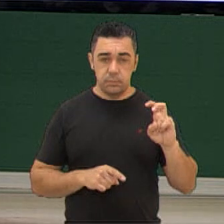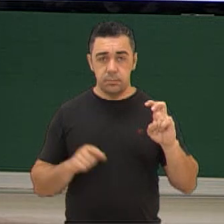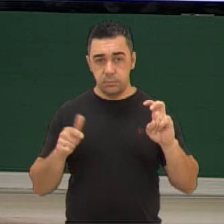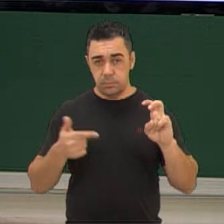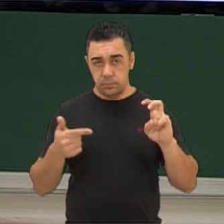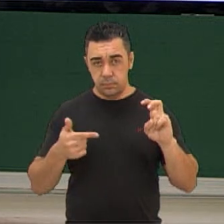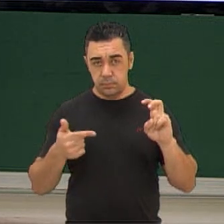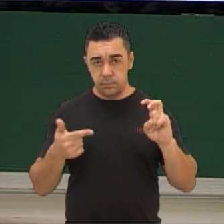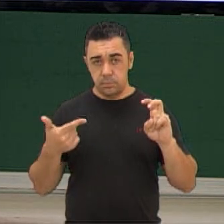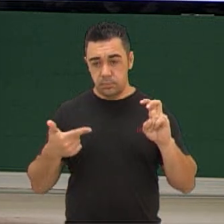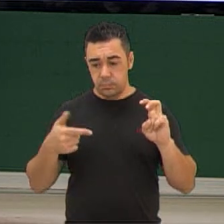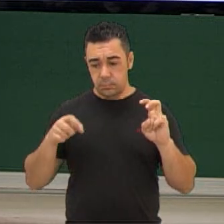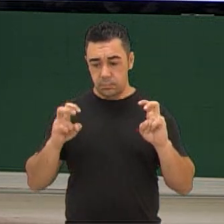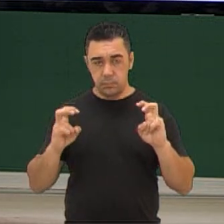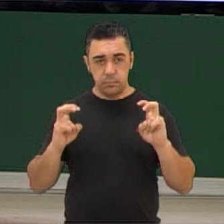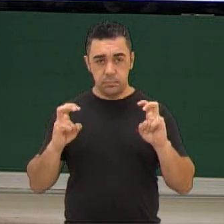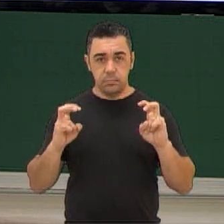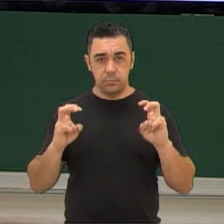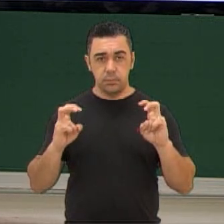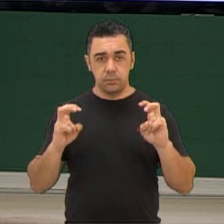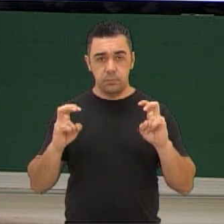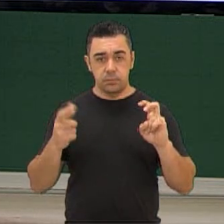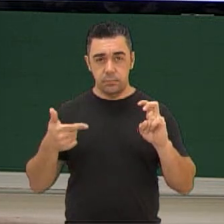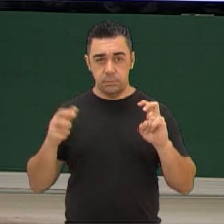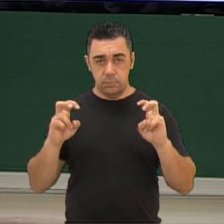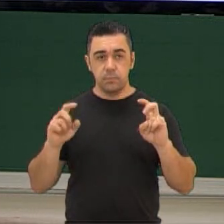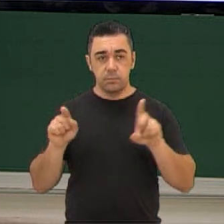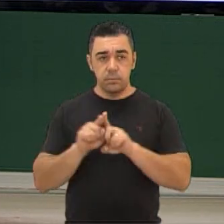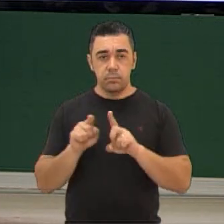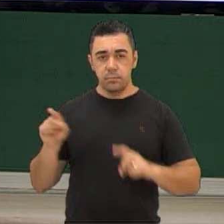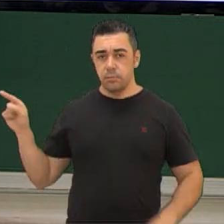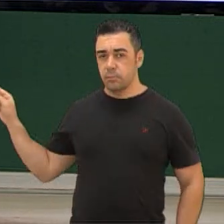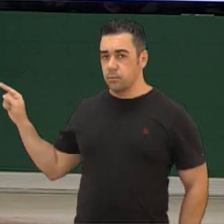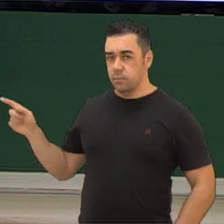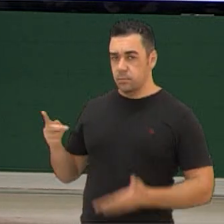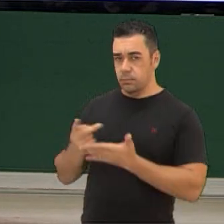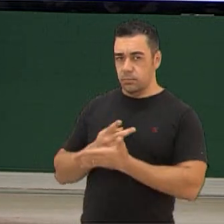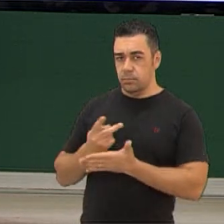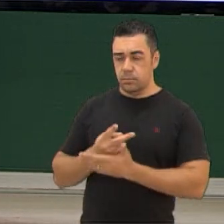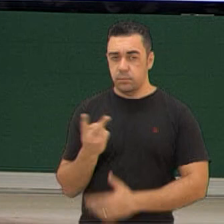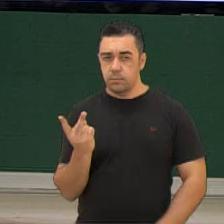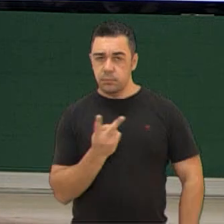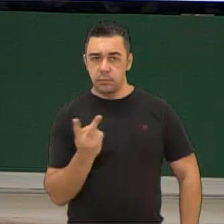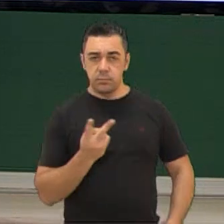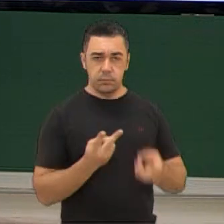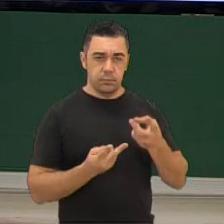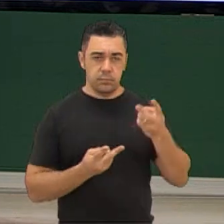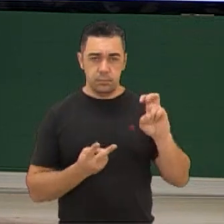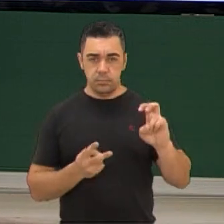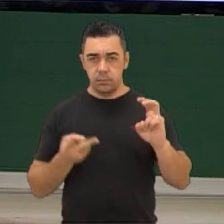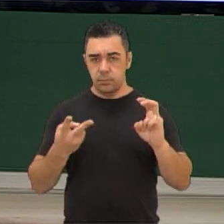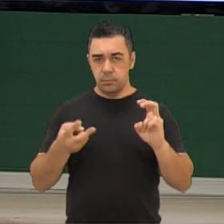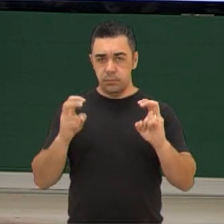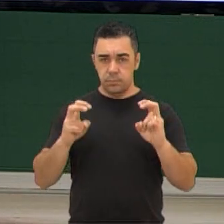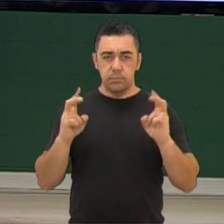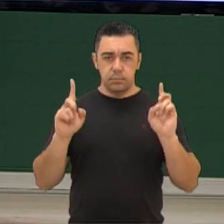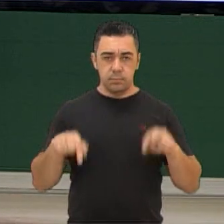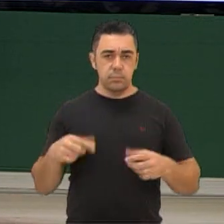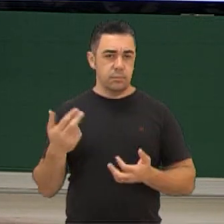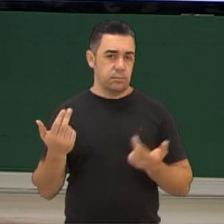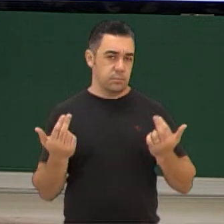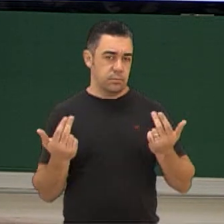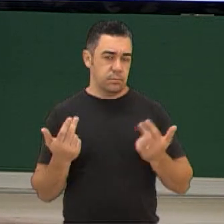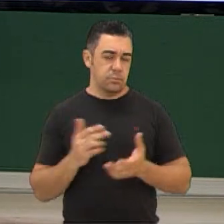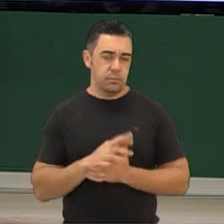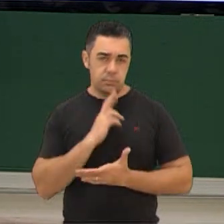a parte de baixo, a parte verde, também é 25. Os dois lados, eles representam uma igualdade.